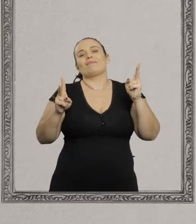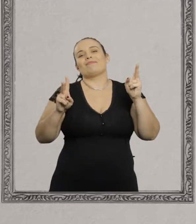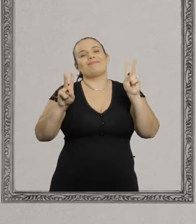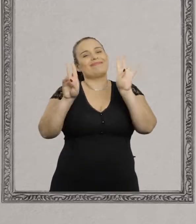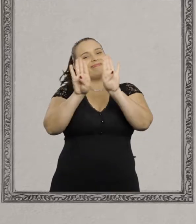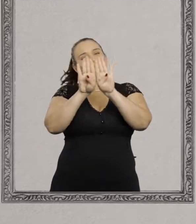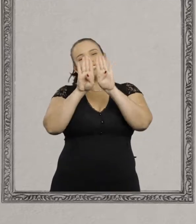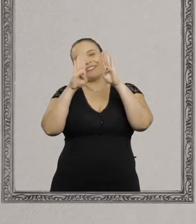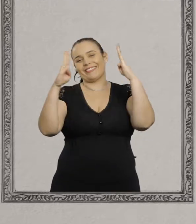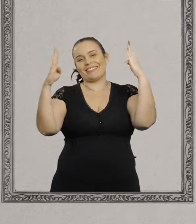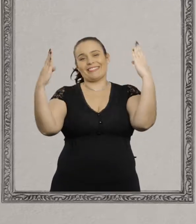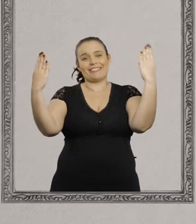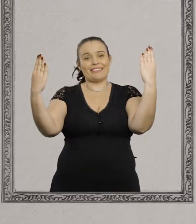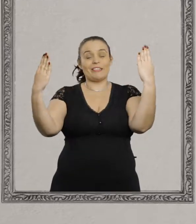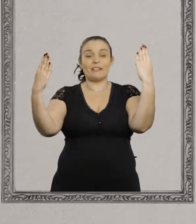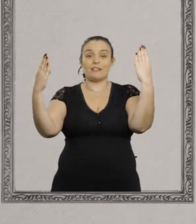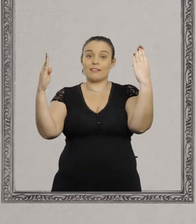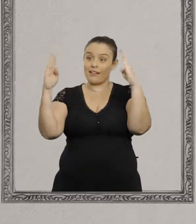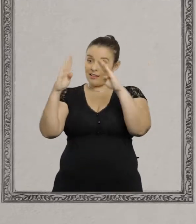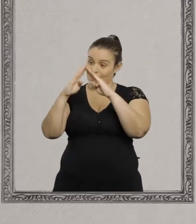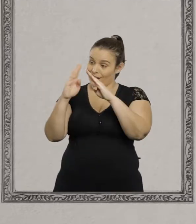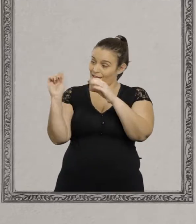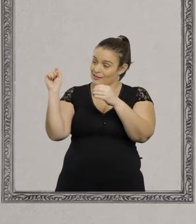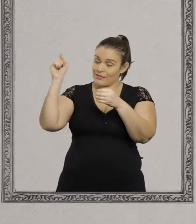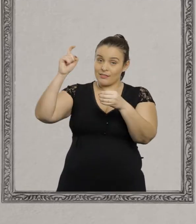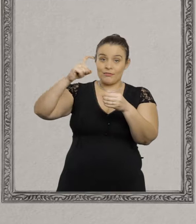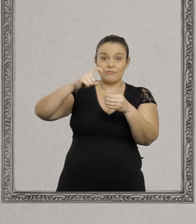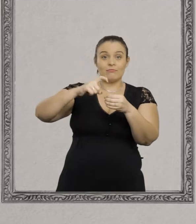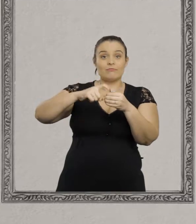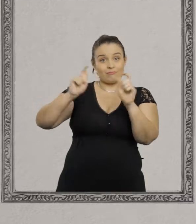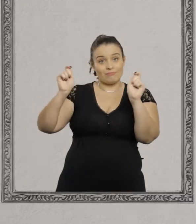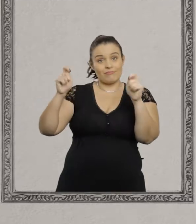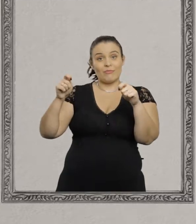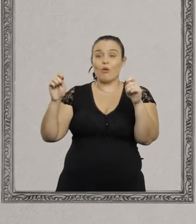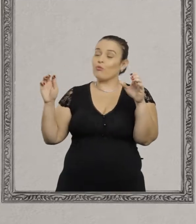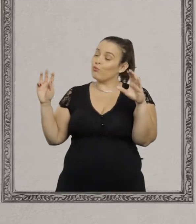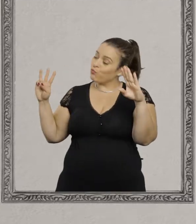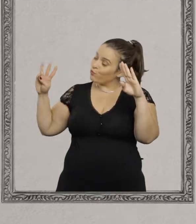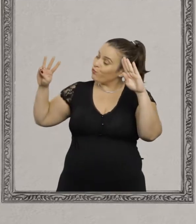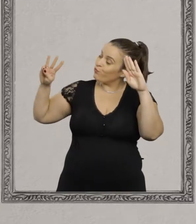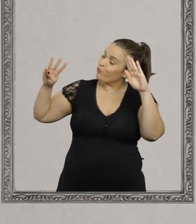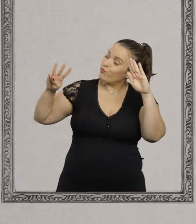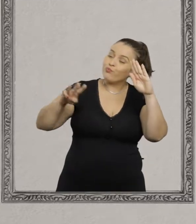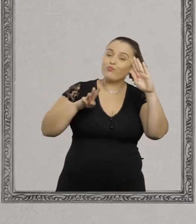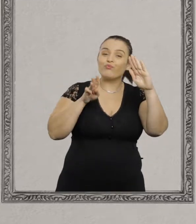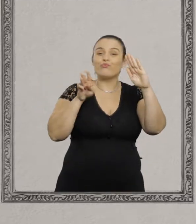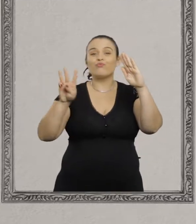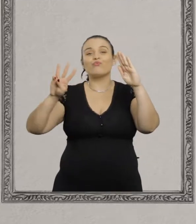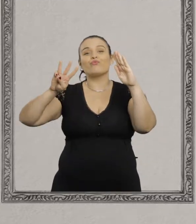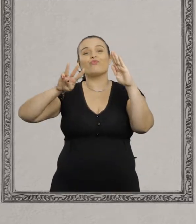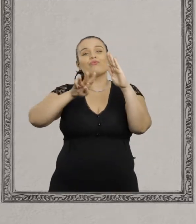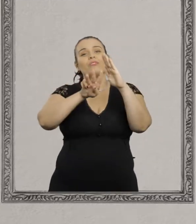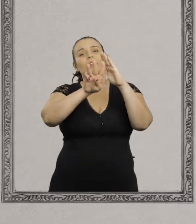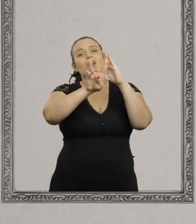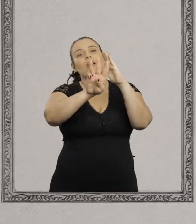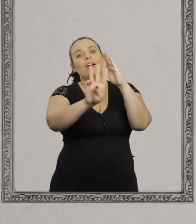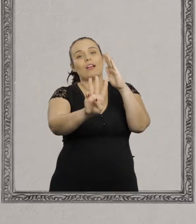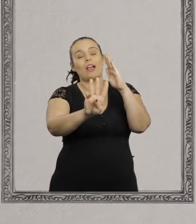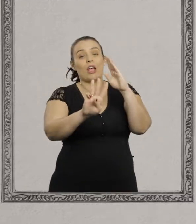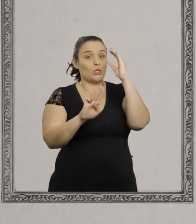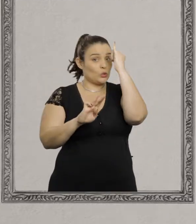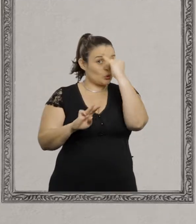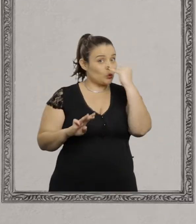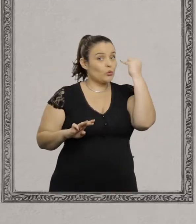Quando ela voltasse, poderia entrar voando pela janela. João lembrava pouco dos pais. Miguel se